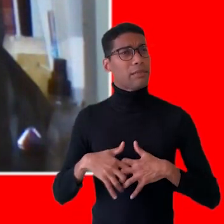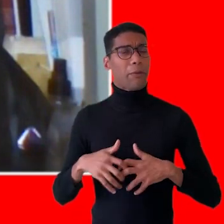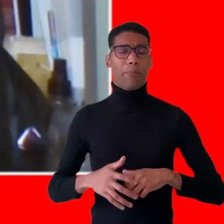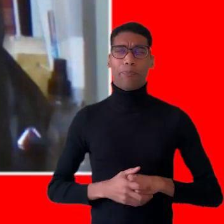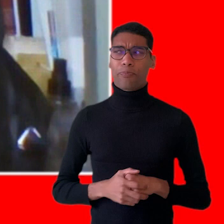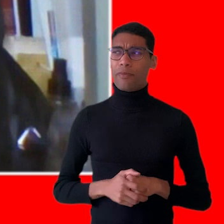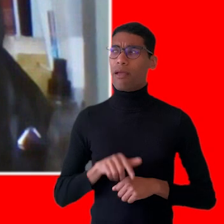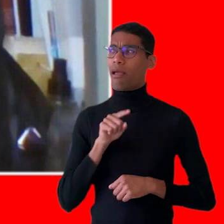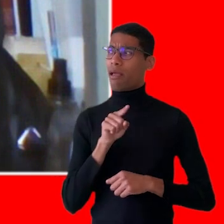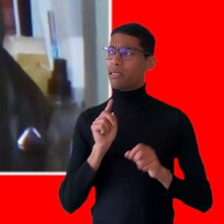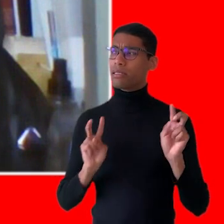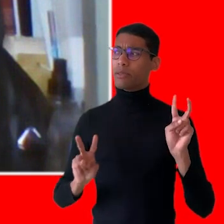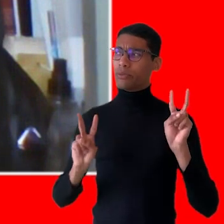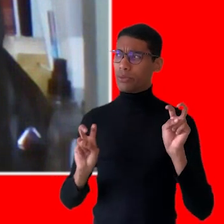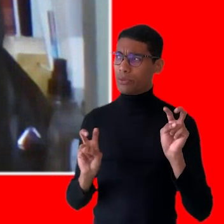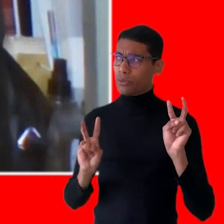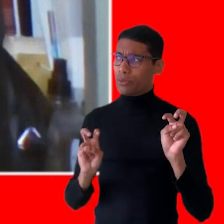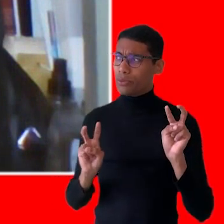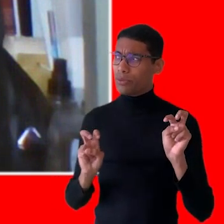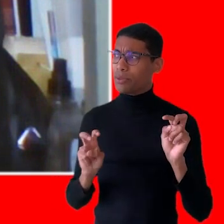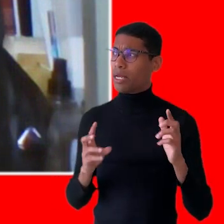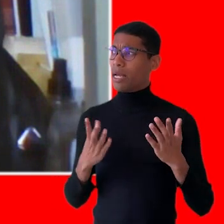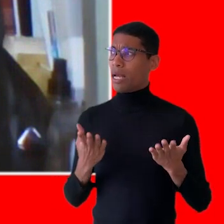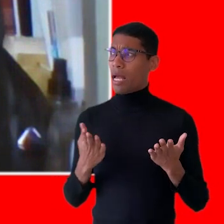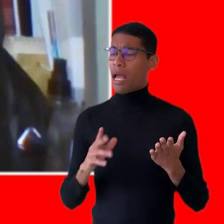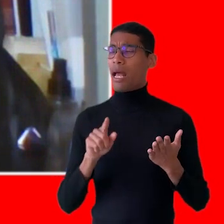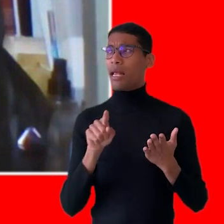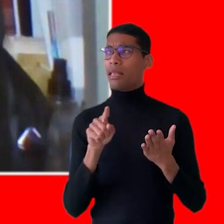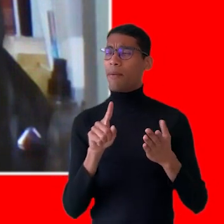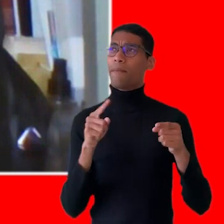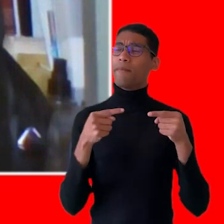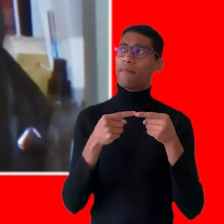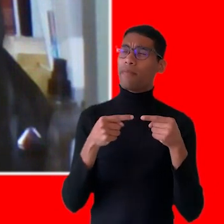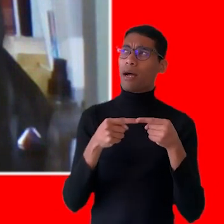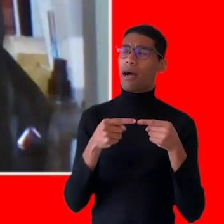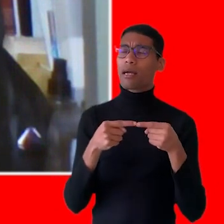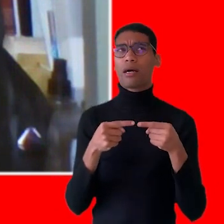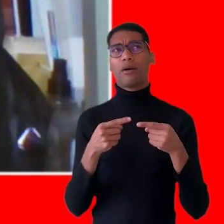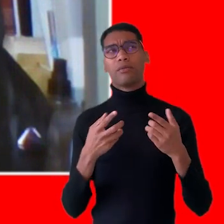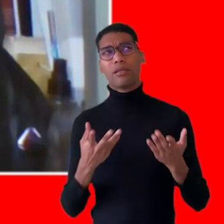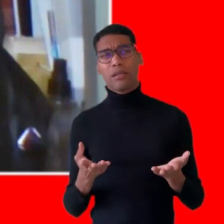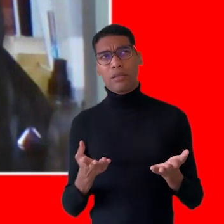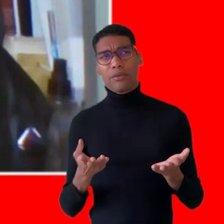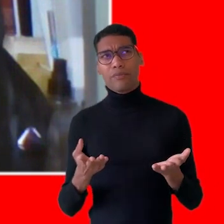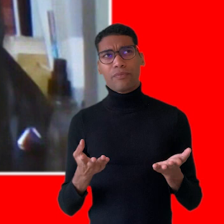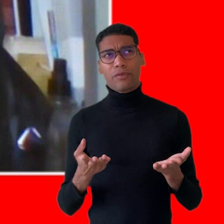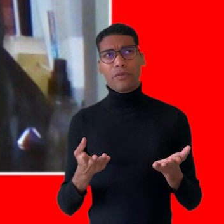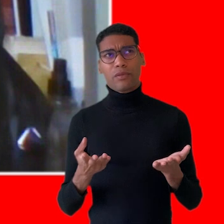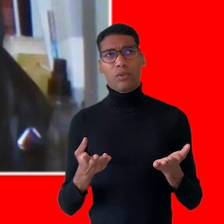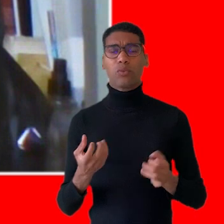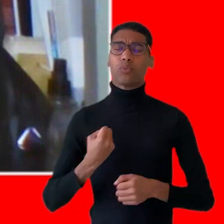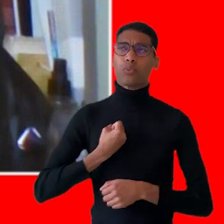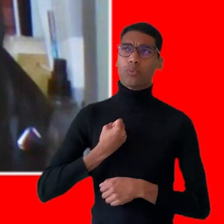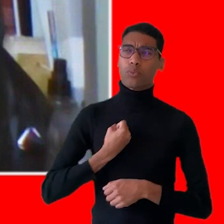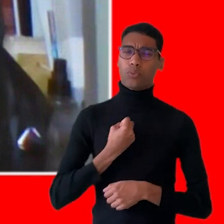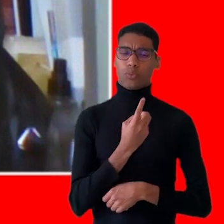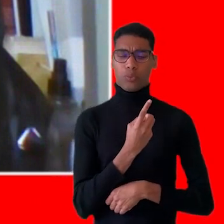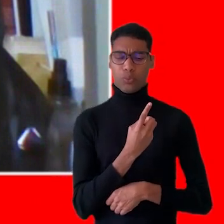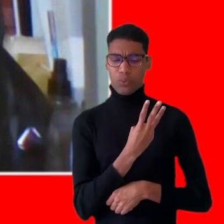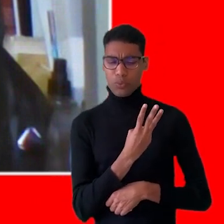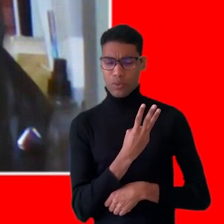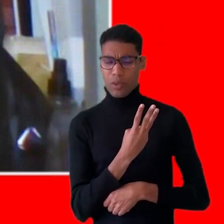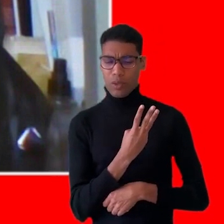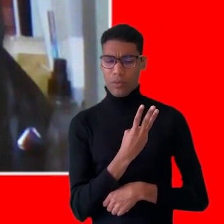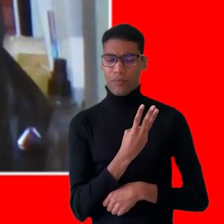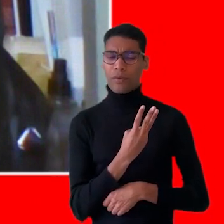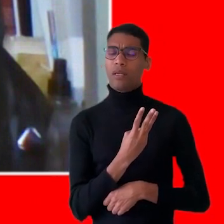que essa gíria ela denotava uma relação entre o número